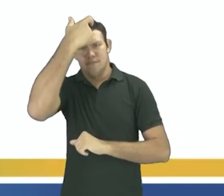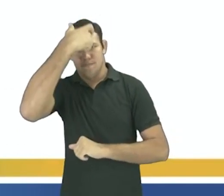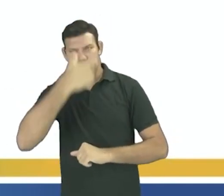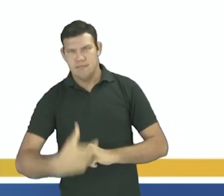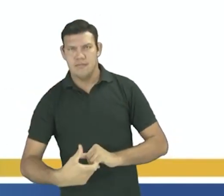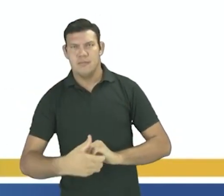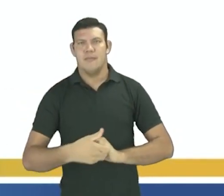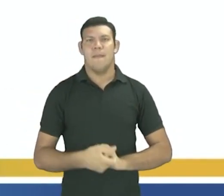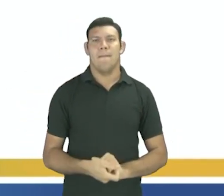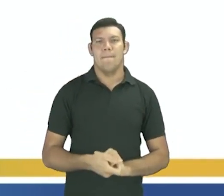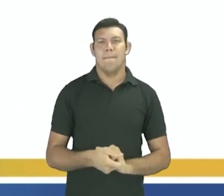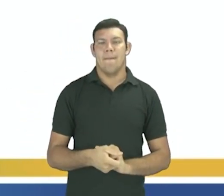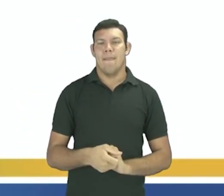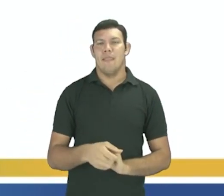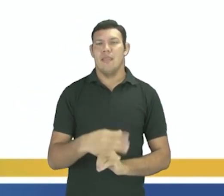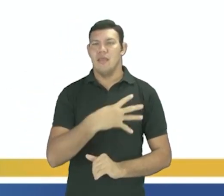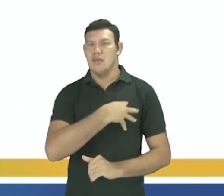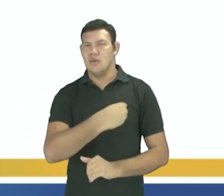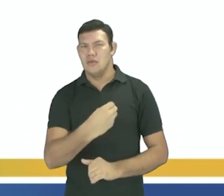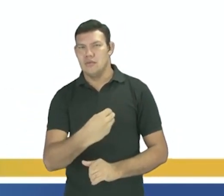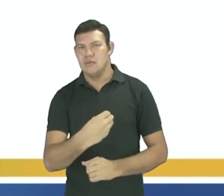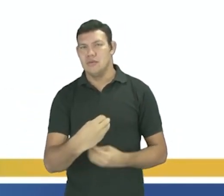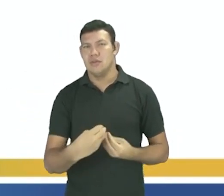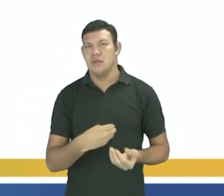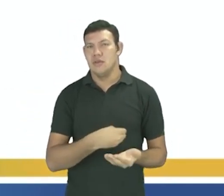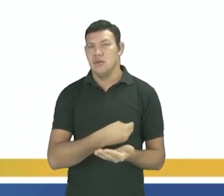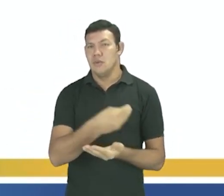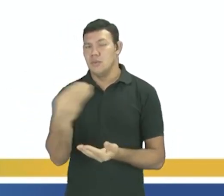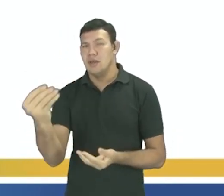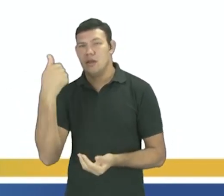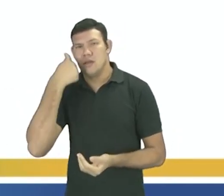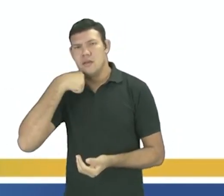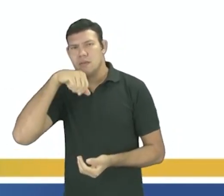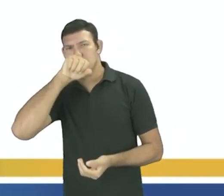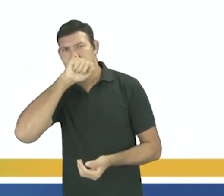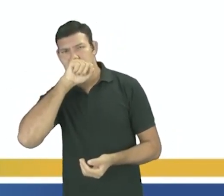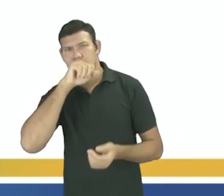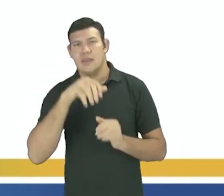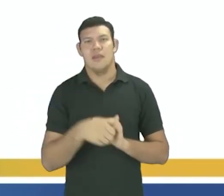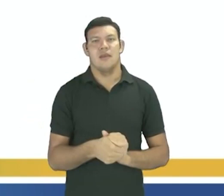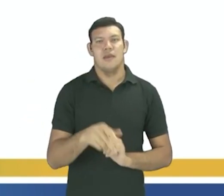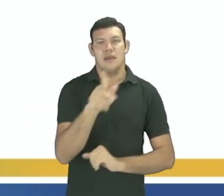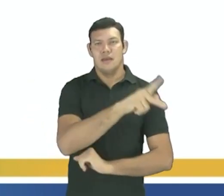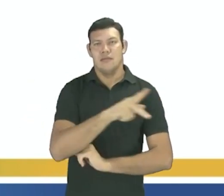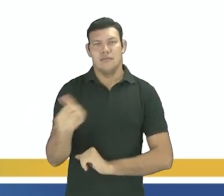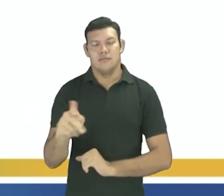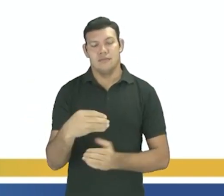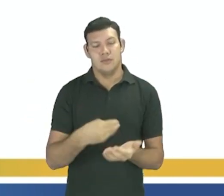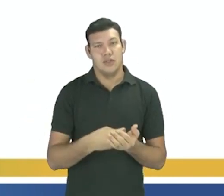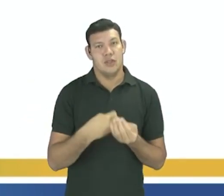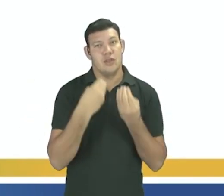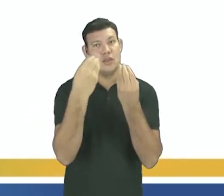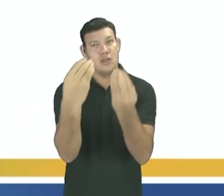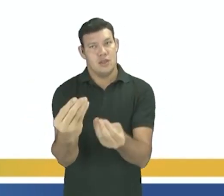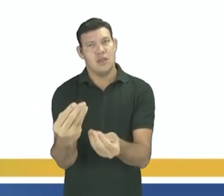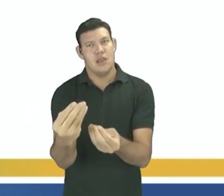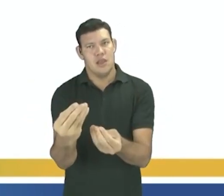pessoais, que pode ser do filho para a mãe, da mãe para a professora do seu filho,